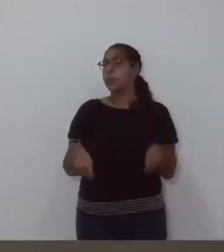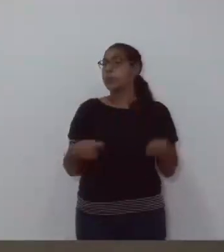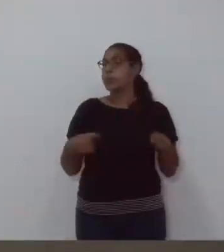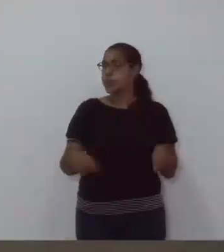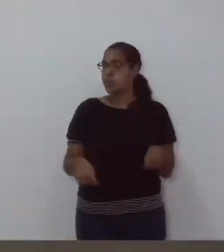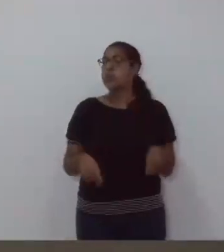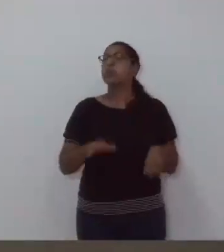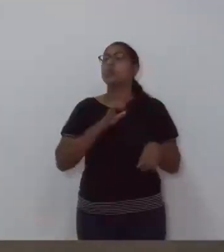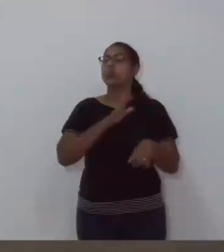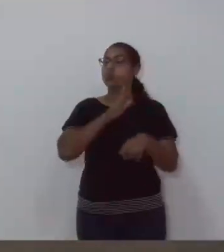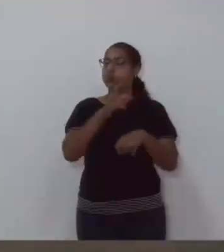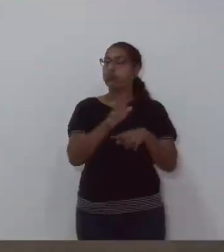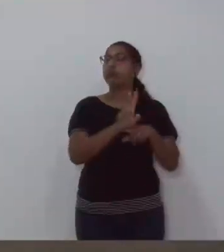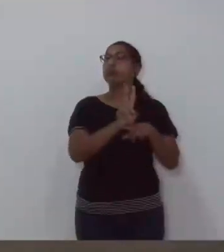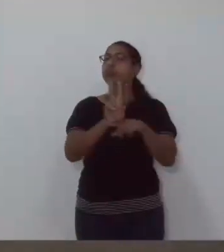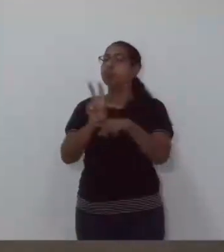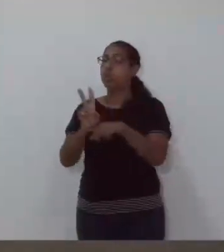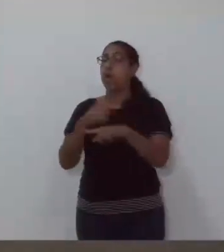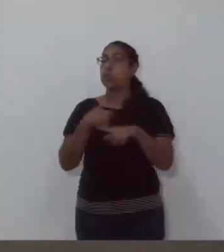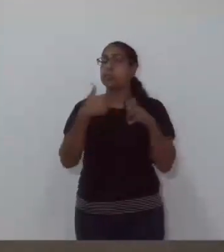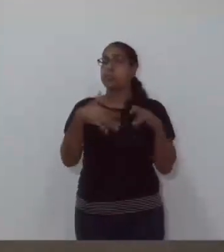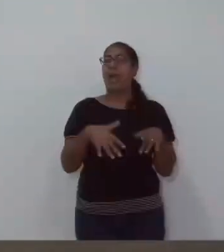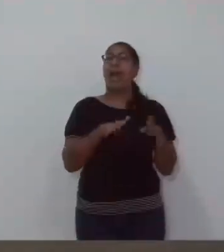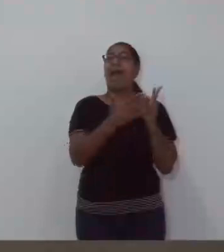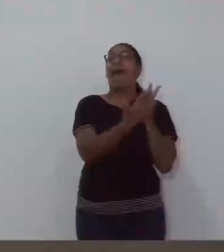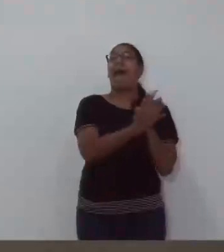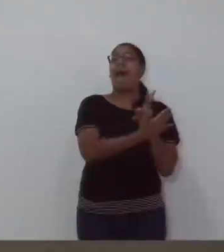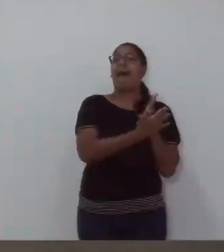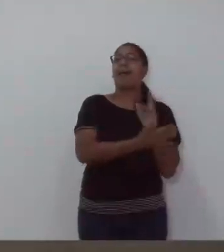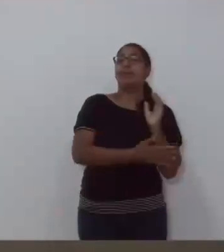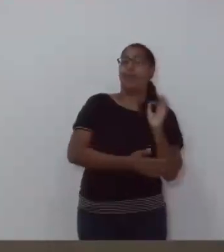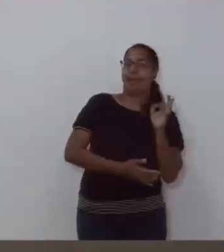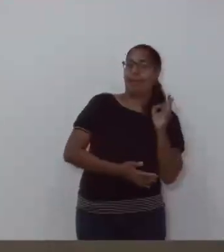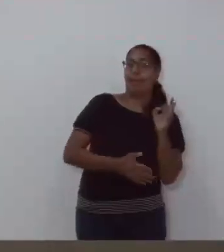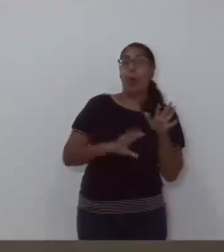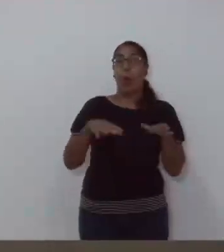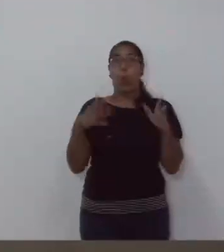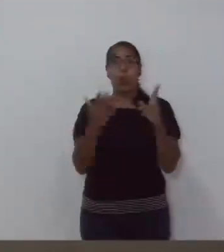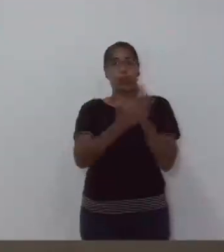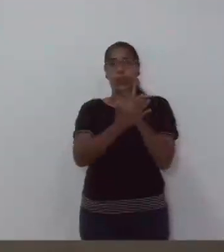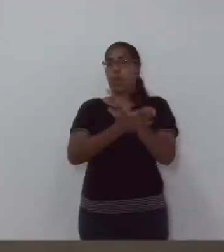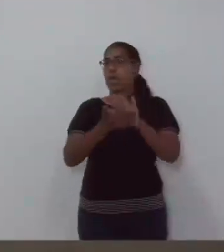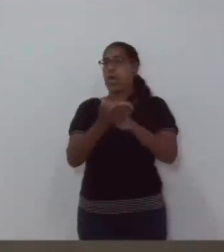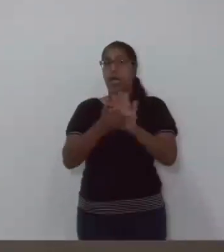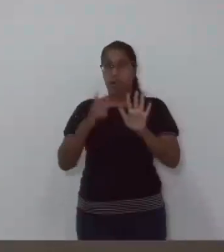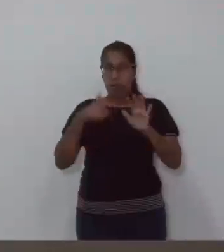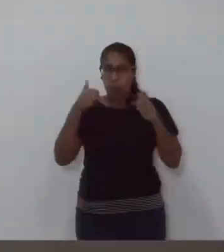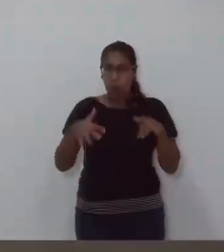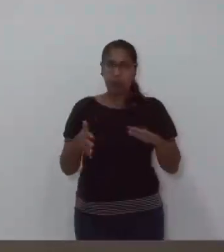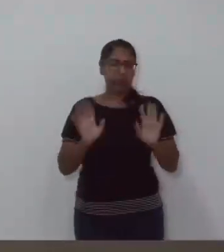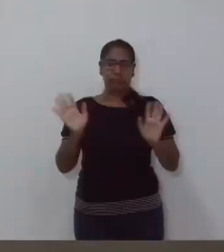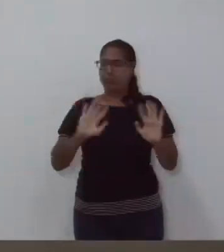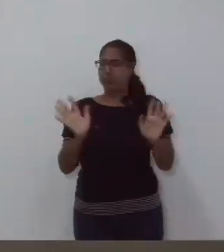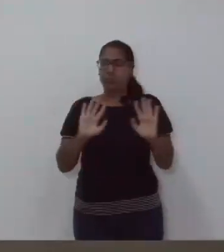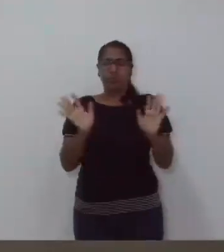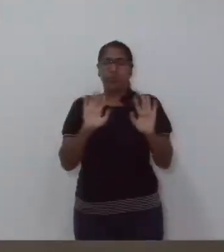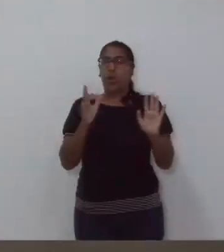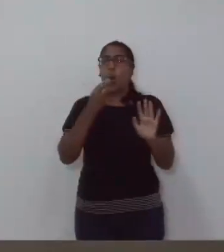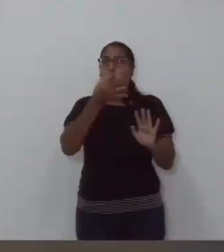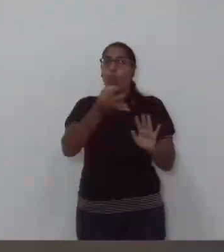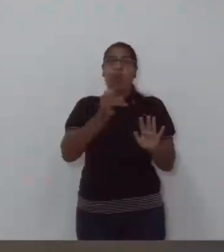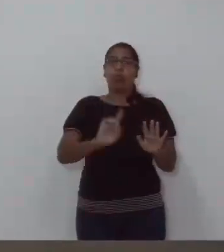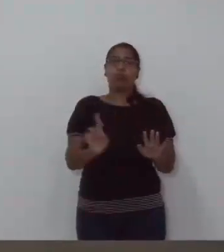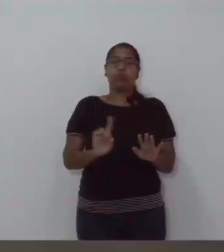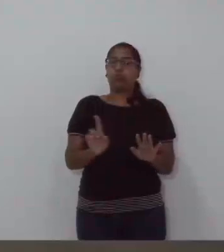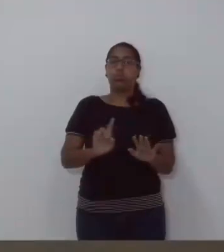afirmando nem que sim, nem que tem irregularidade, nem que não tem. Eu só estou dizendo aqui que a gente deve ouvir, aprofundar